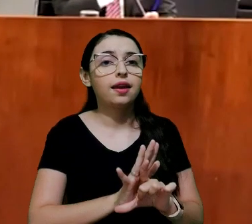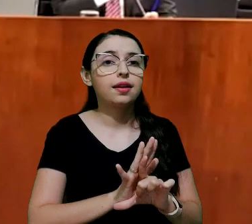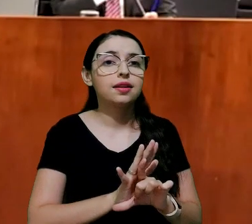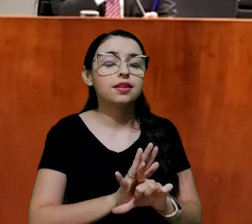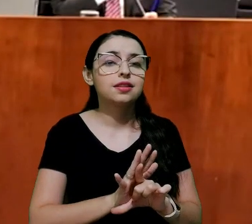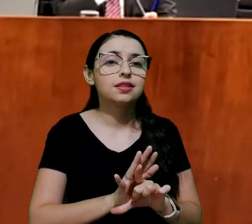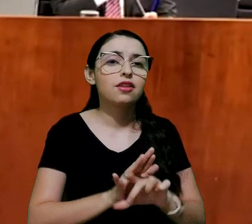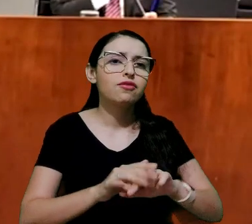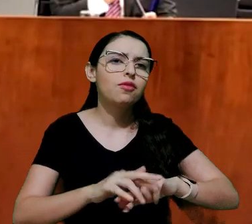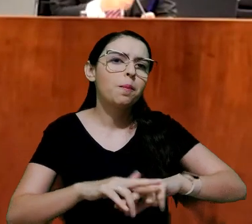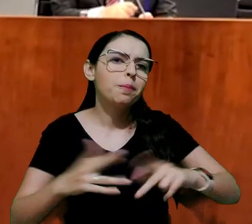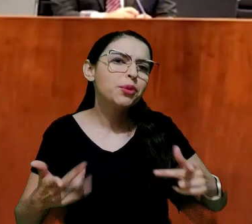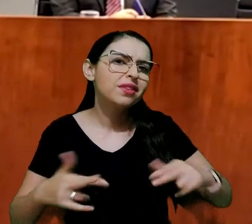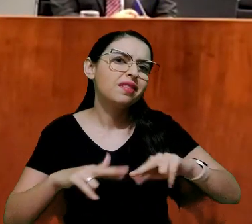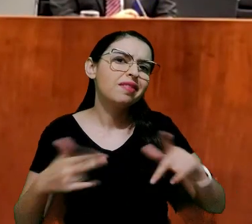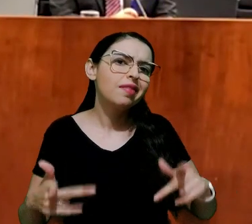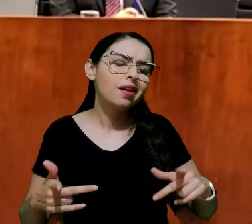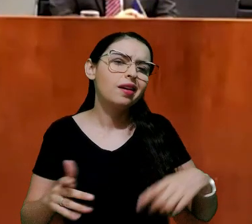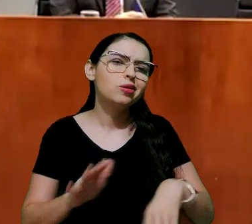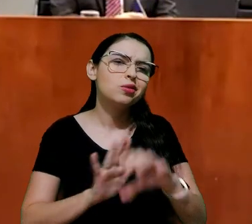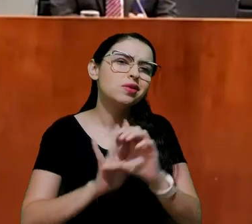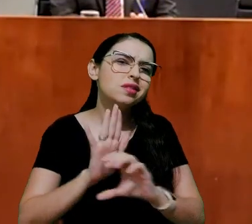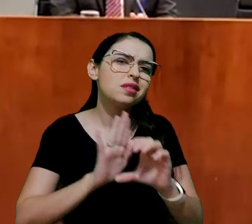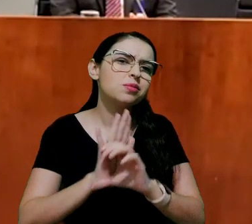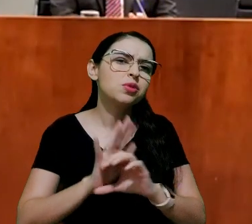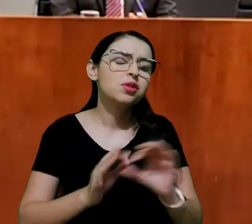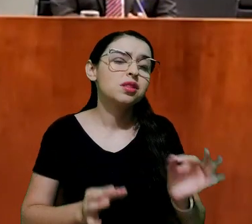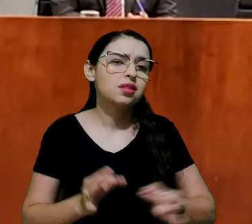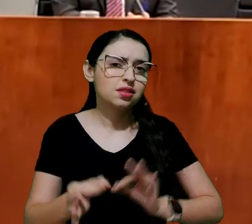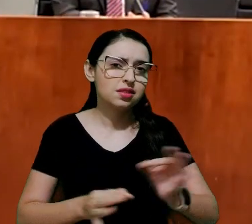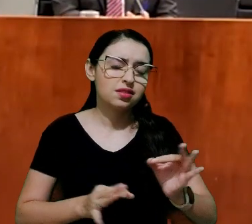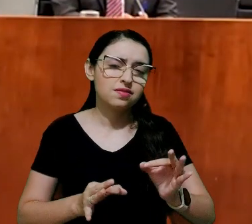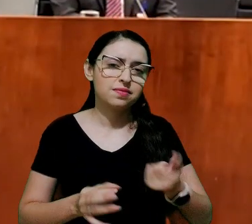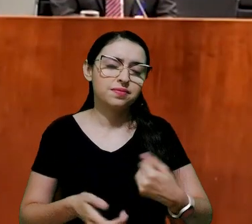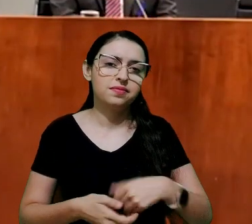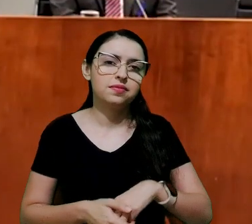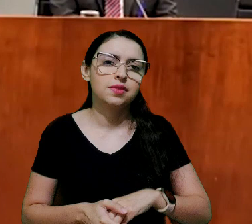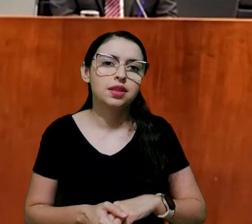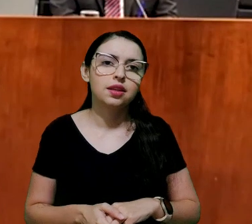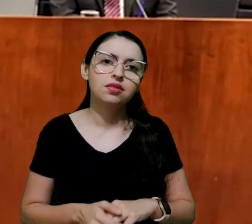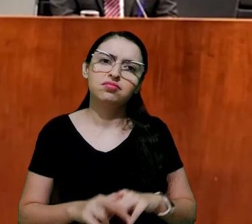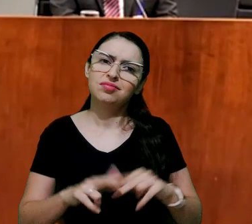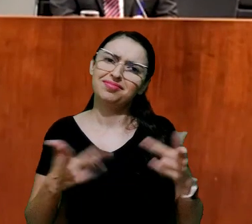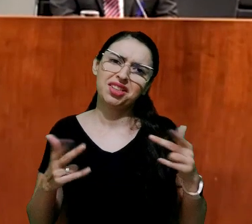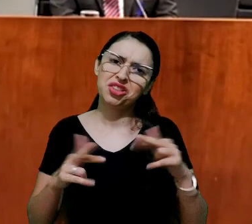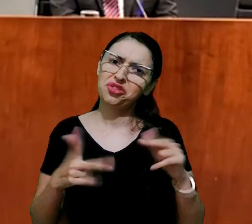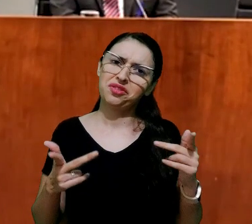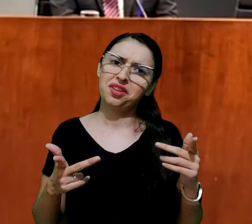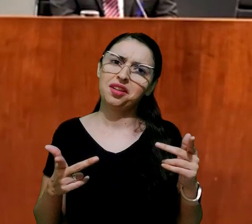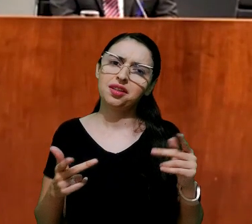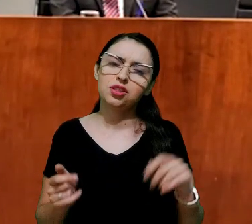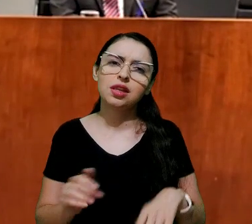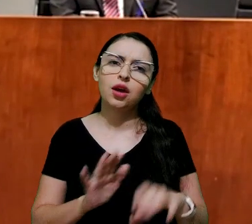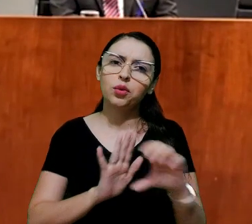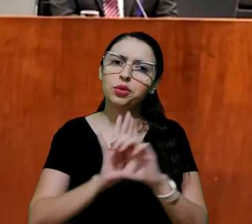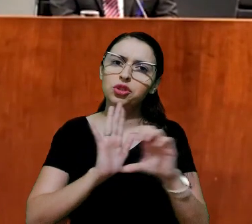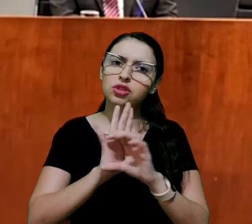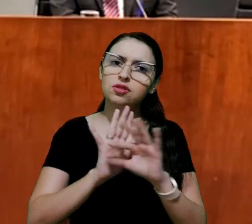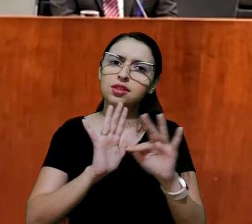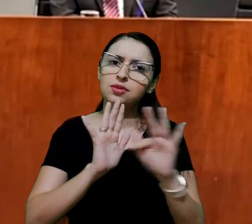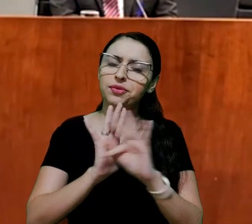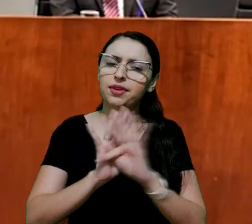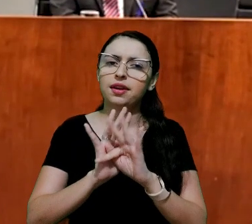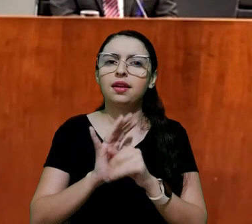sistema jurídico civil. Mas nós não estamos tão diferentes da Constituição Federal, rígida, que tem mais